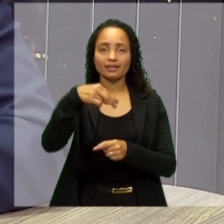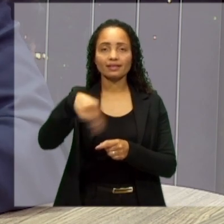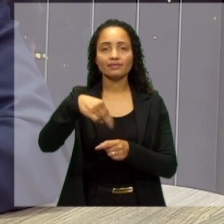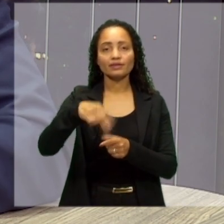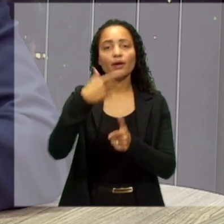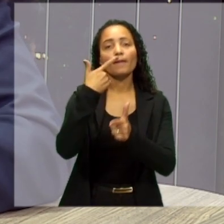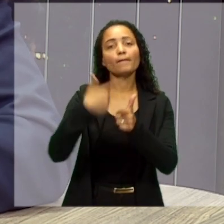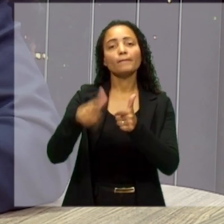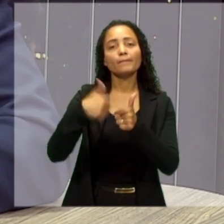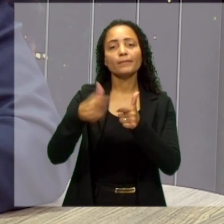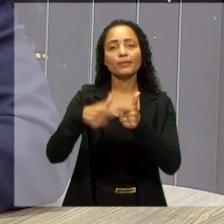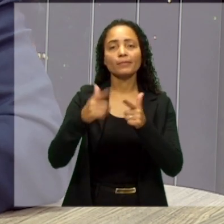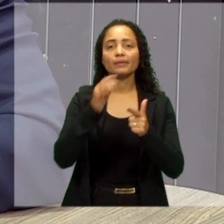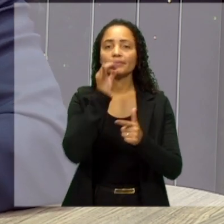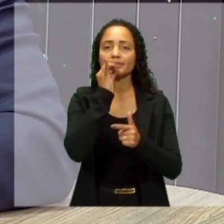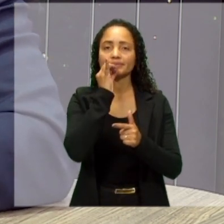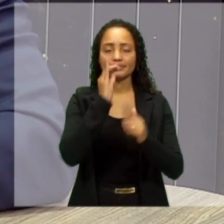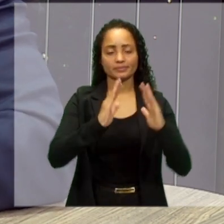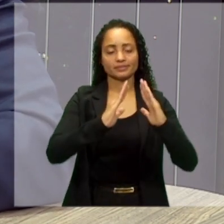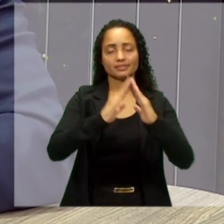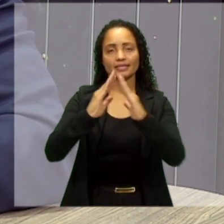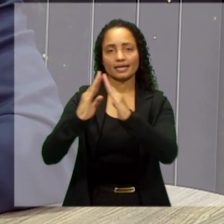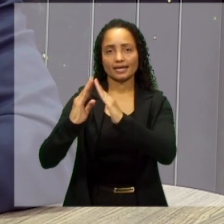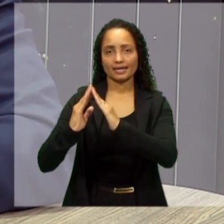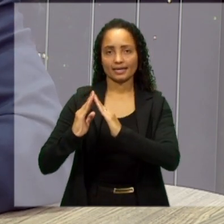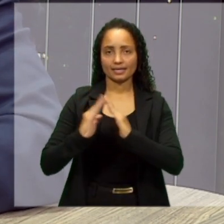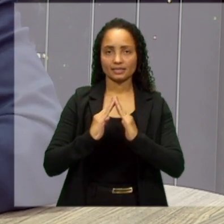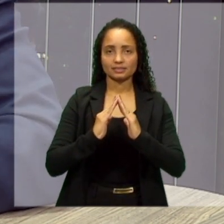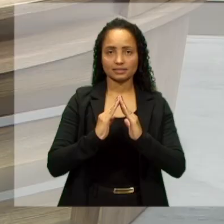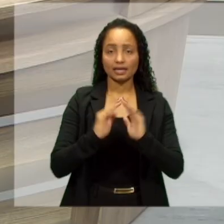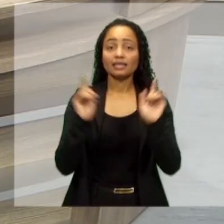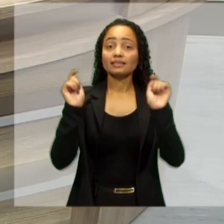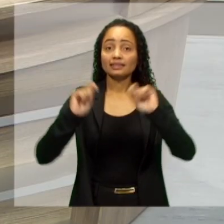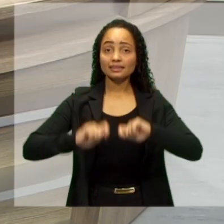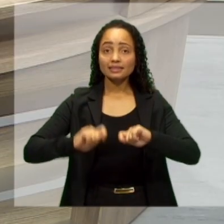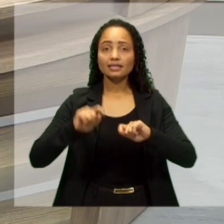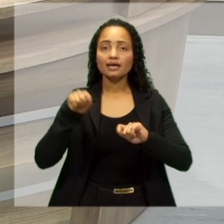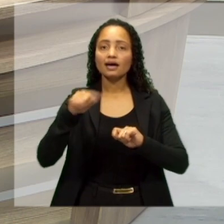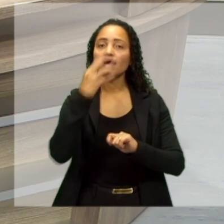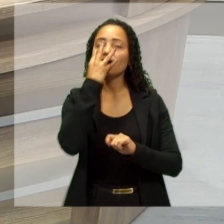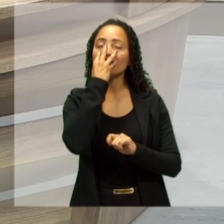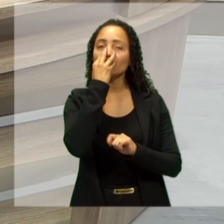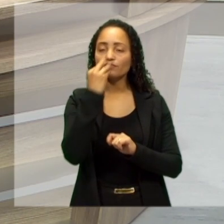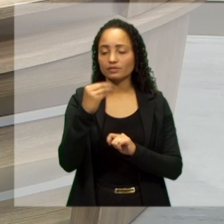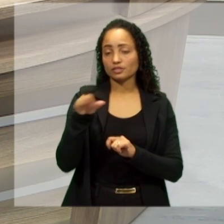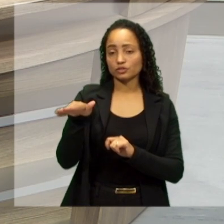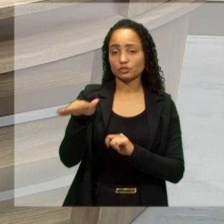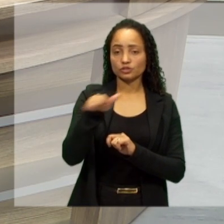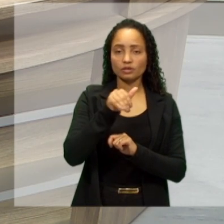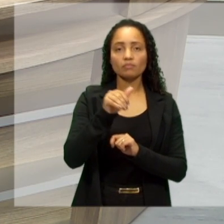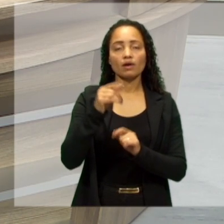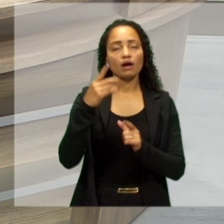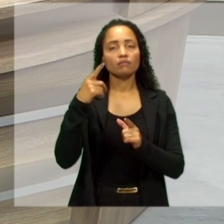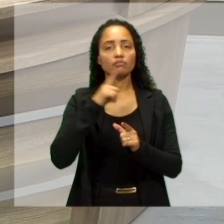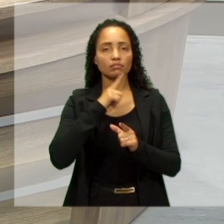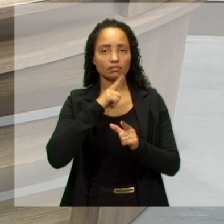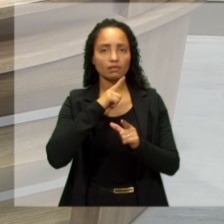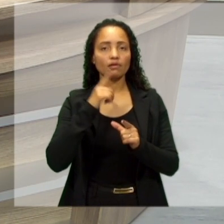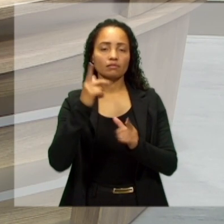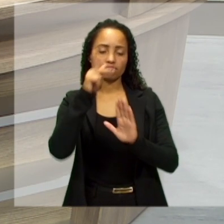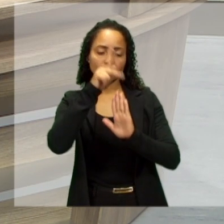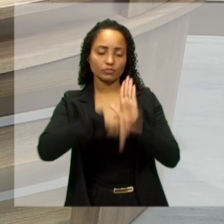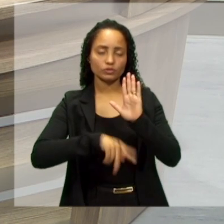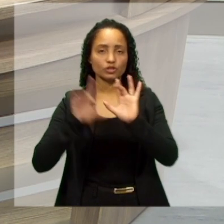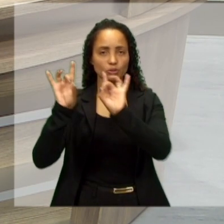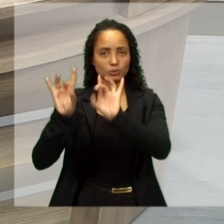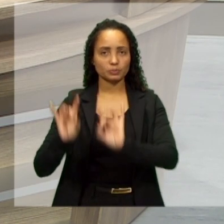problema habitacional em determinado bairro. É possível que essa van seja acionada, que trata de projetos especiais, e que ela